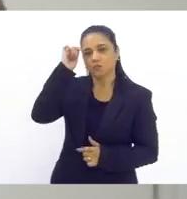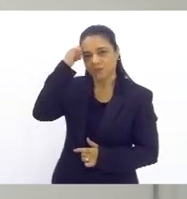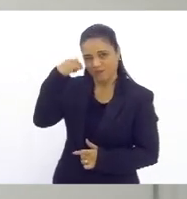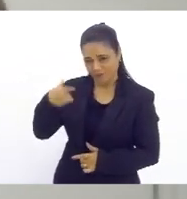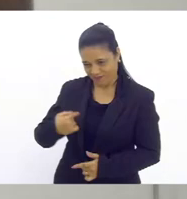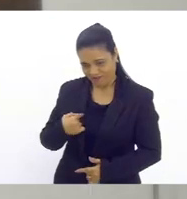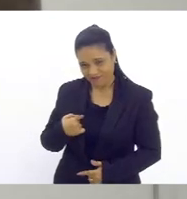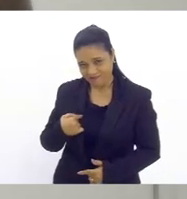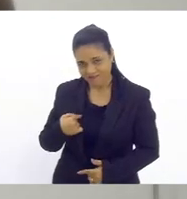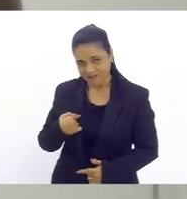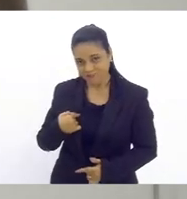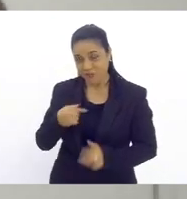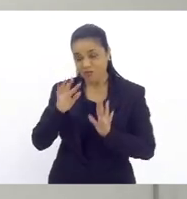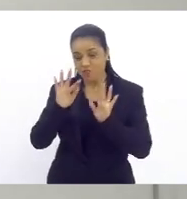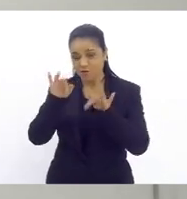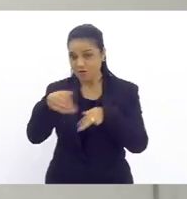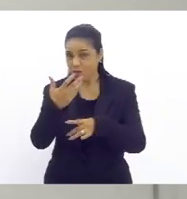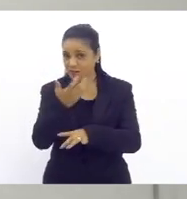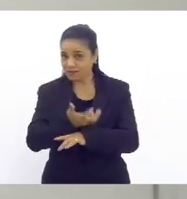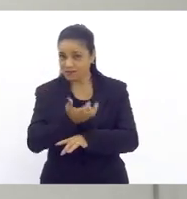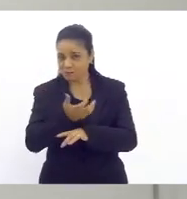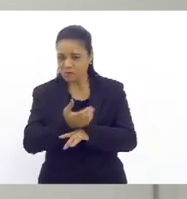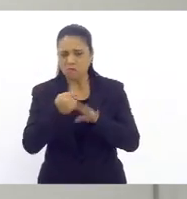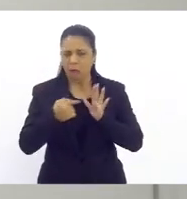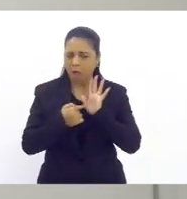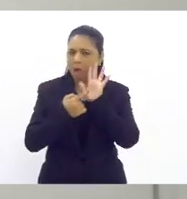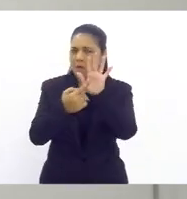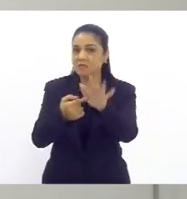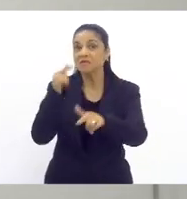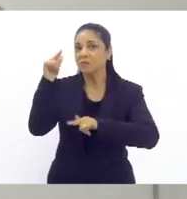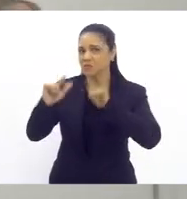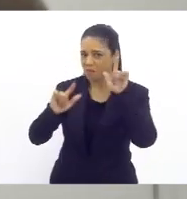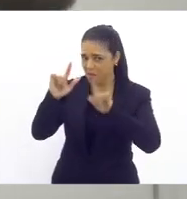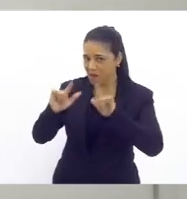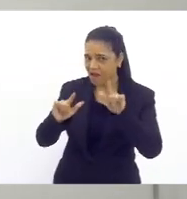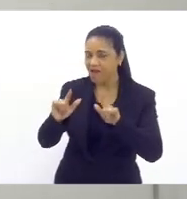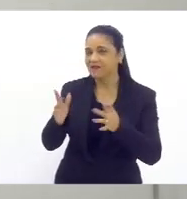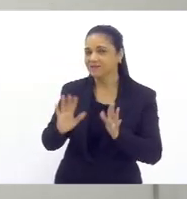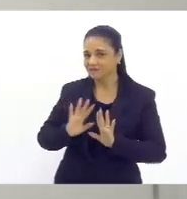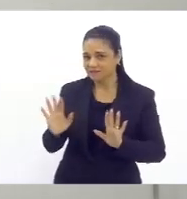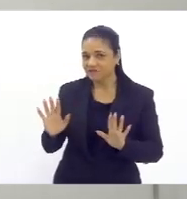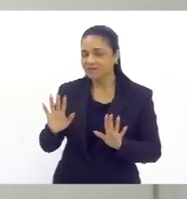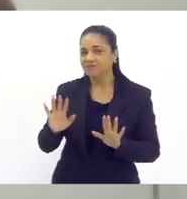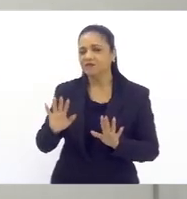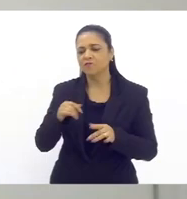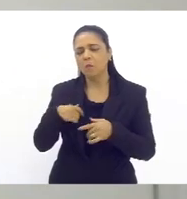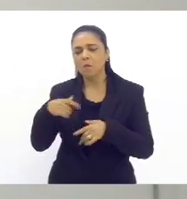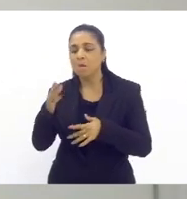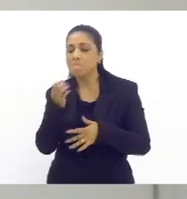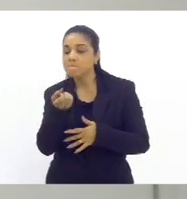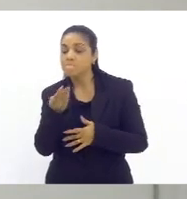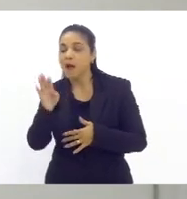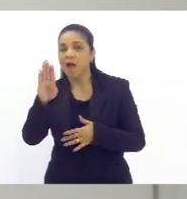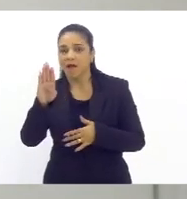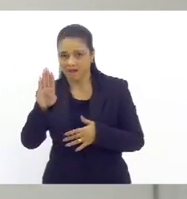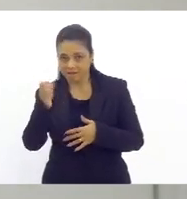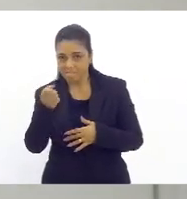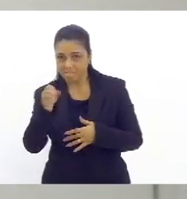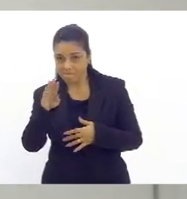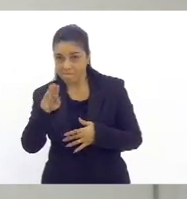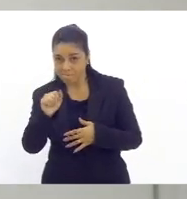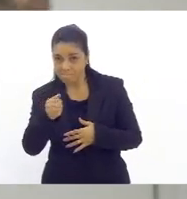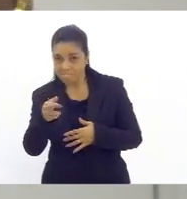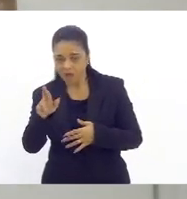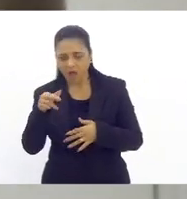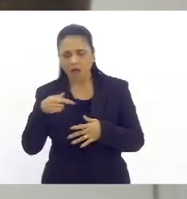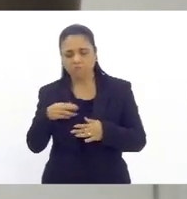da disciplina que eu fiz a apresentação de trabalho ela gostou tudo mais aí a gente foi não vamos é num barzinho aí perto da ufe ali é